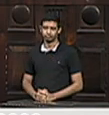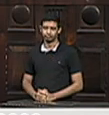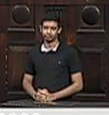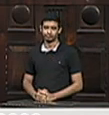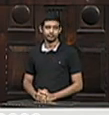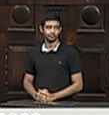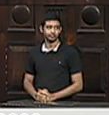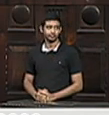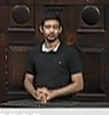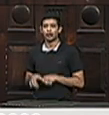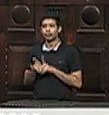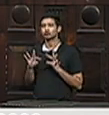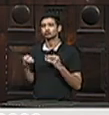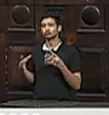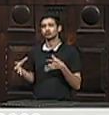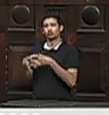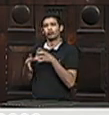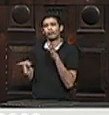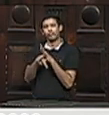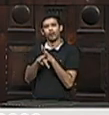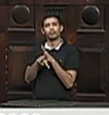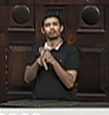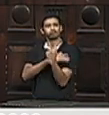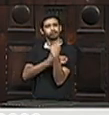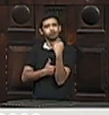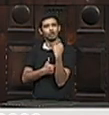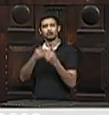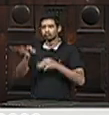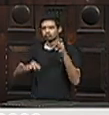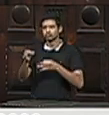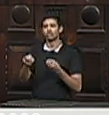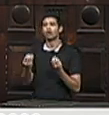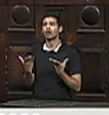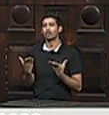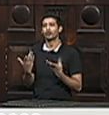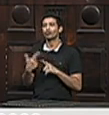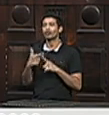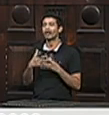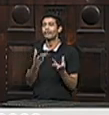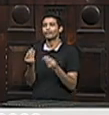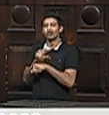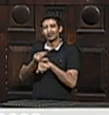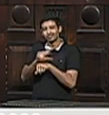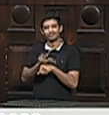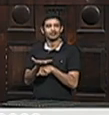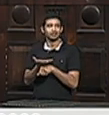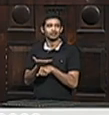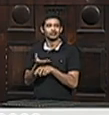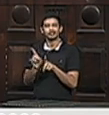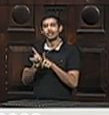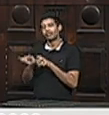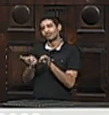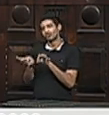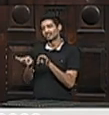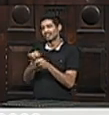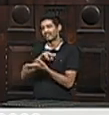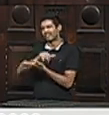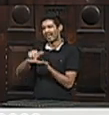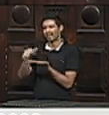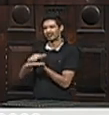Deixa para encaminhar no ano seguinte, quando a lei tem que vigorar a partir de 1º de